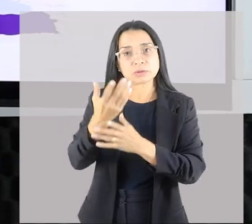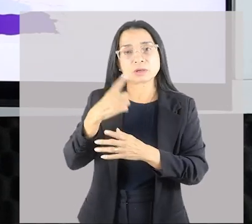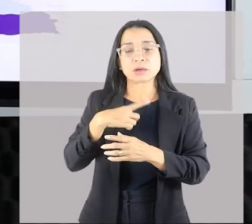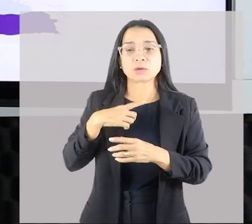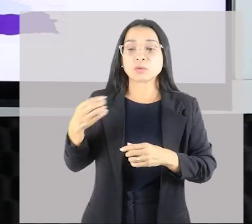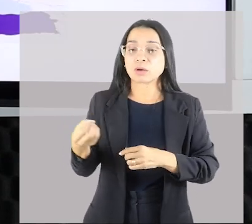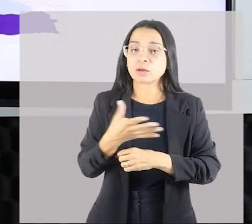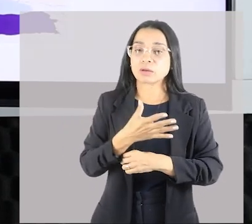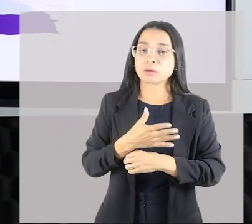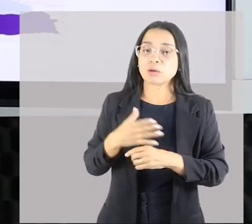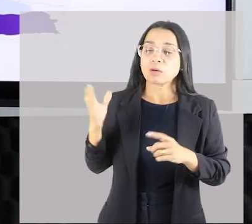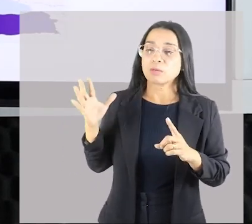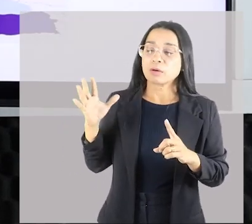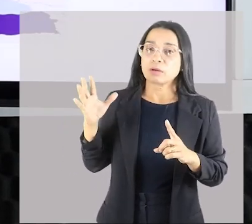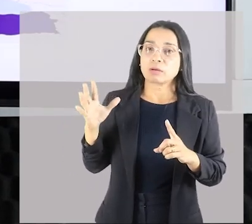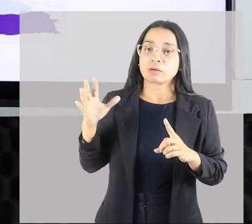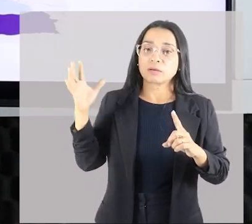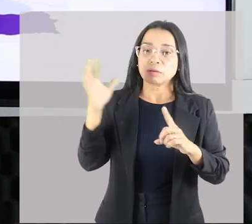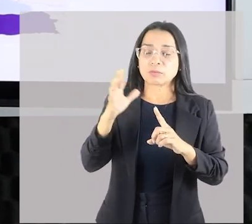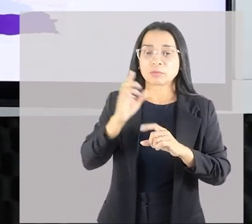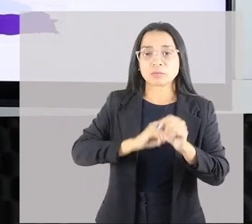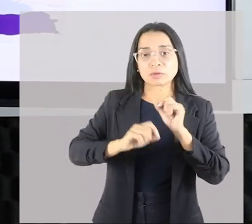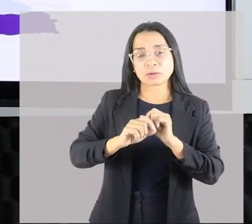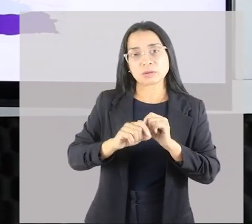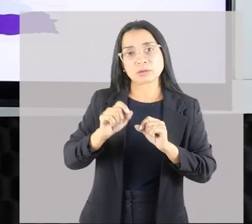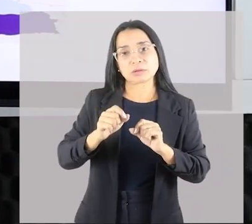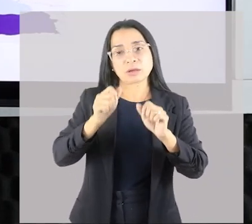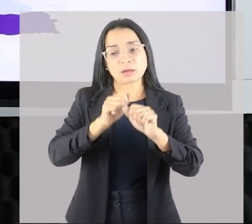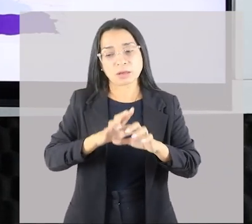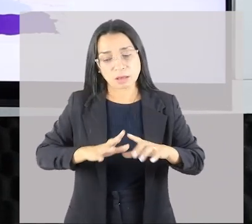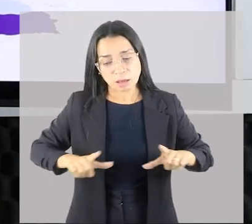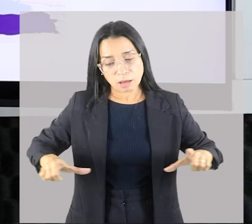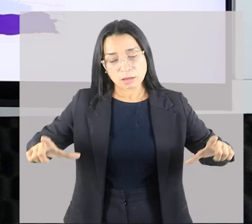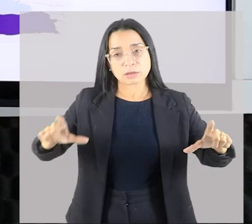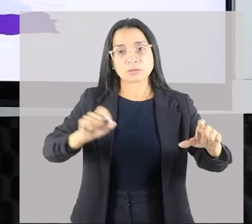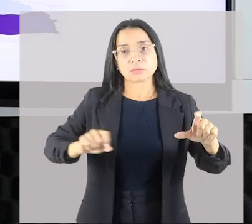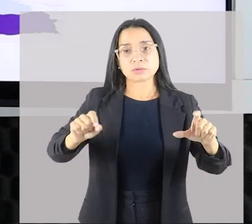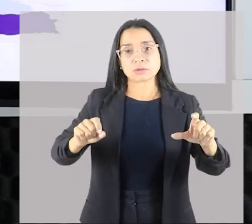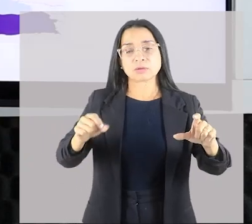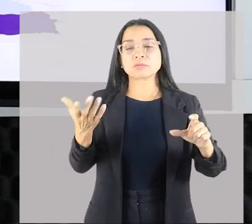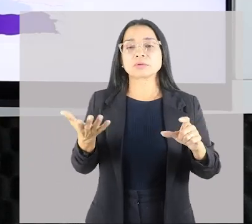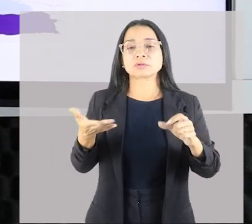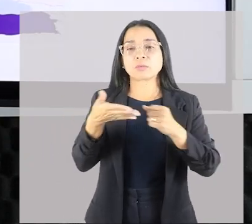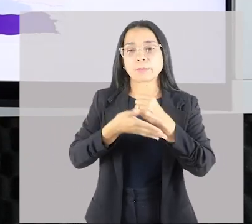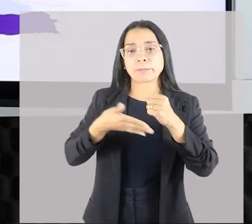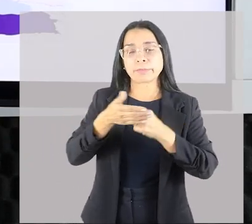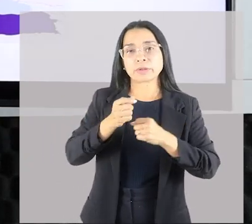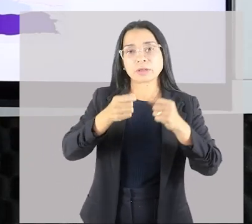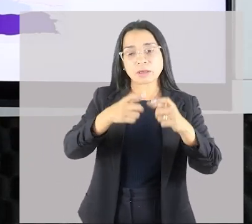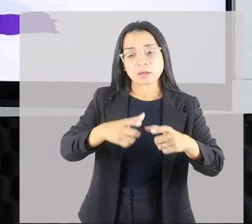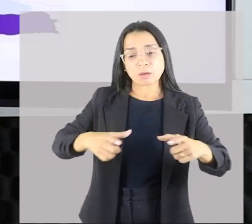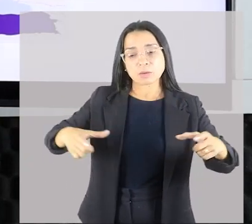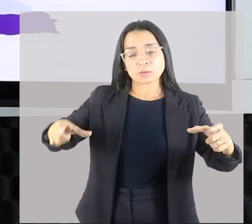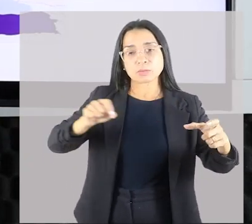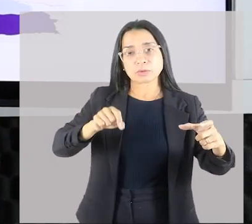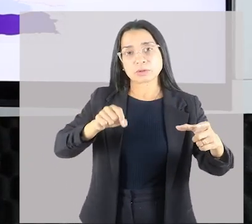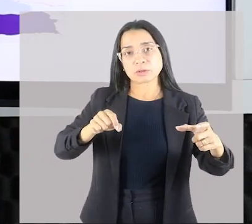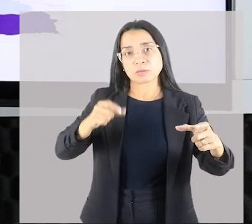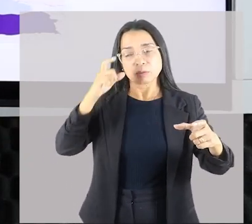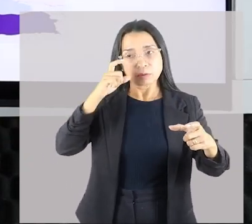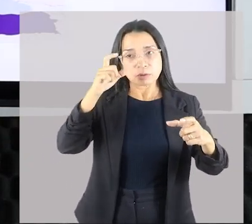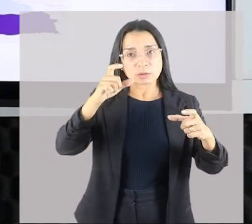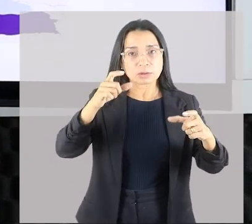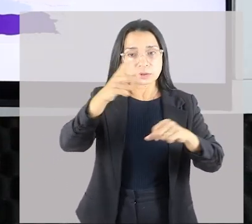nova atuação. A expansão da OTAN, depois do contexto da Guerra Fria, vai estar muito condicionada à expansão dos interesses dos Estados